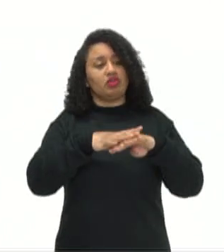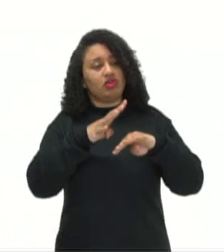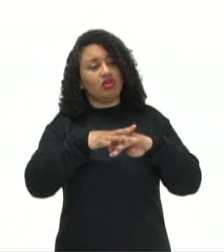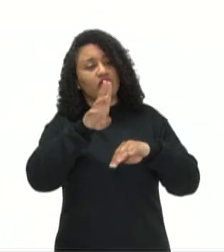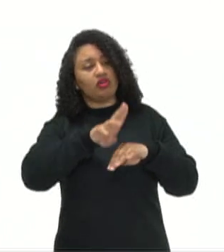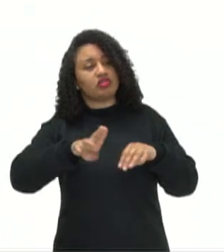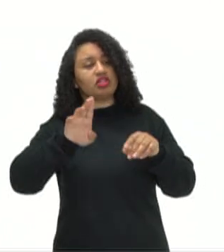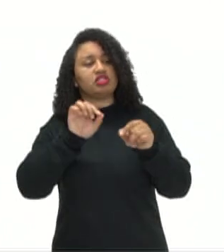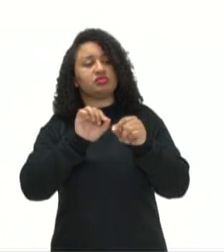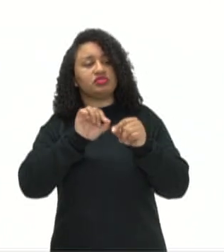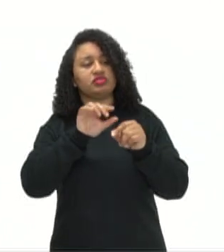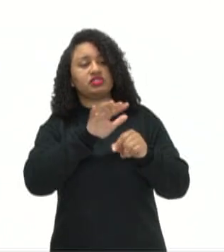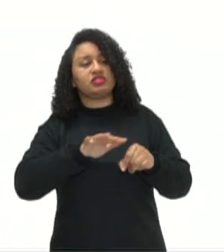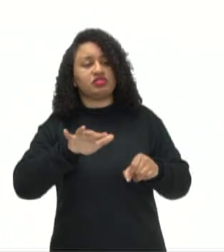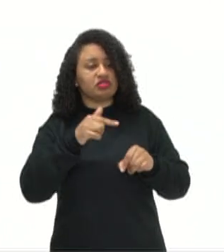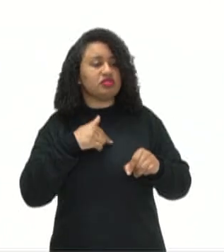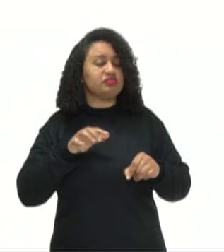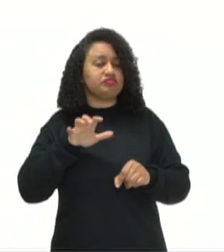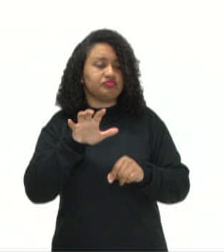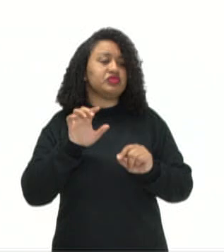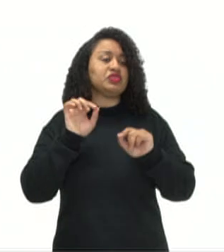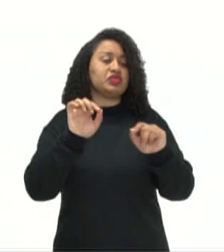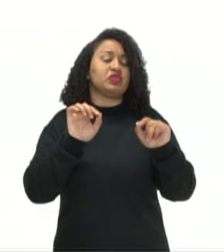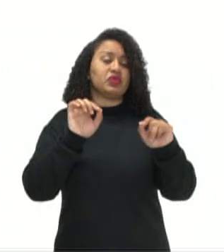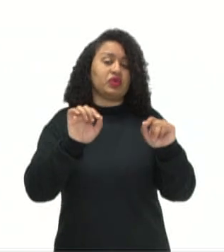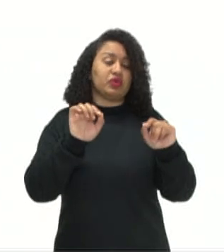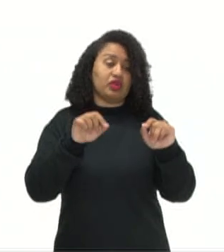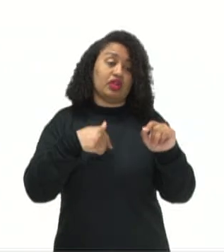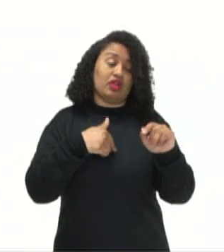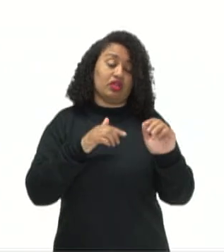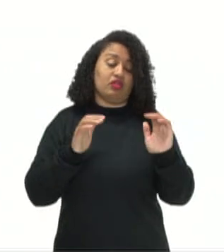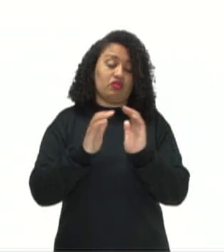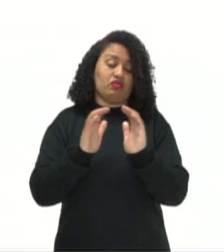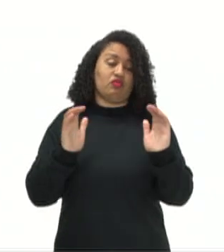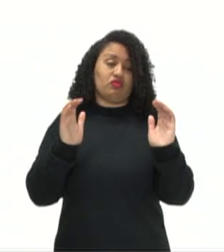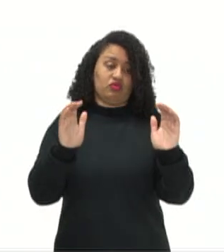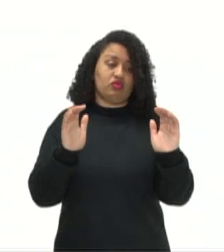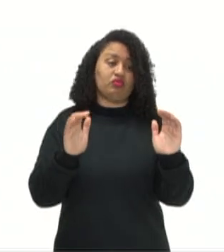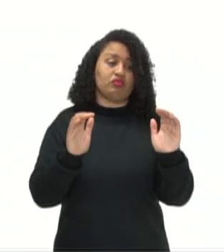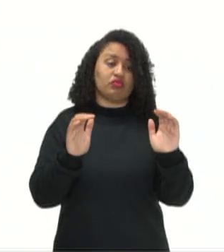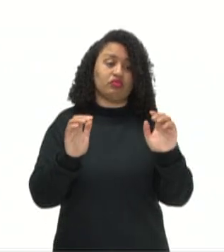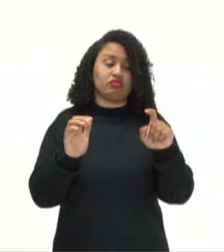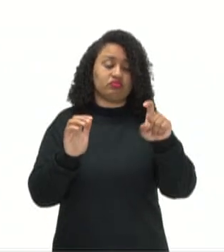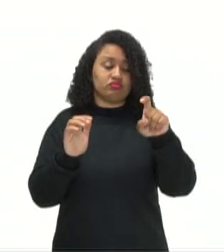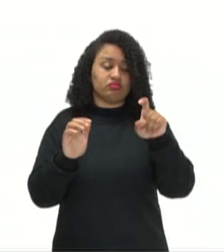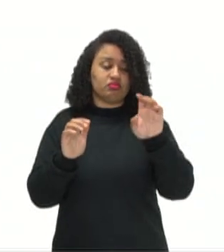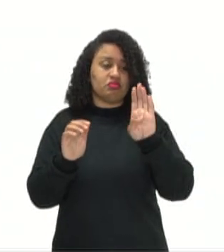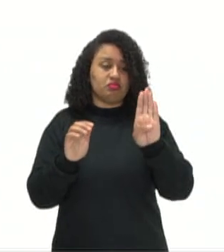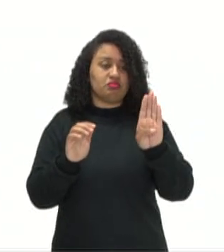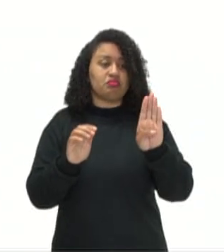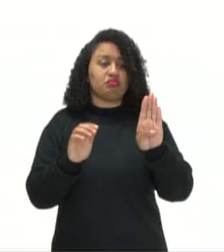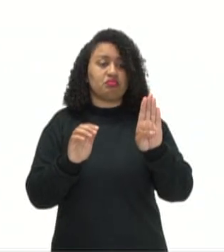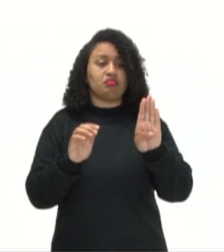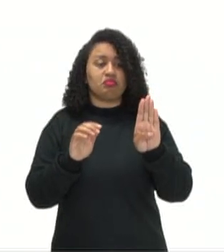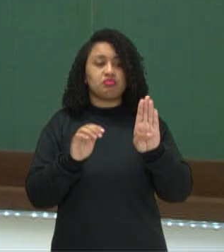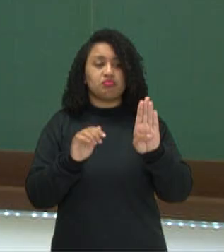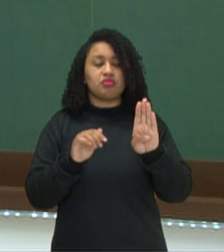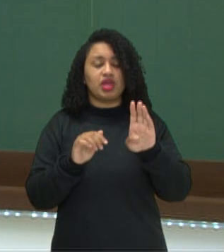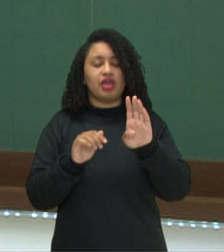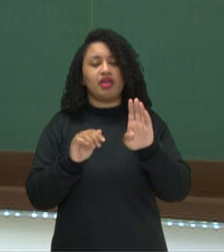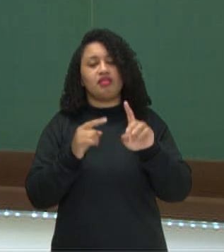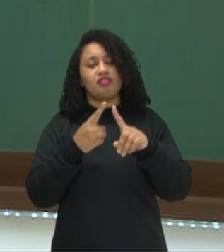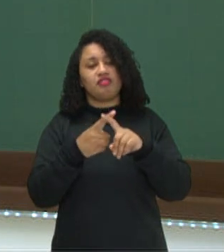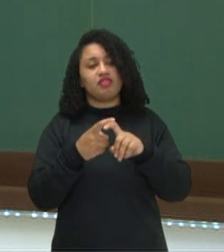usado para resolver situações como essa é dada por uma função do tipo exponencial, que